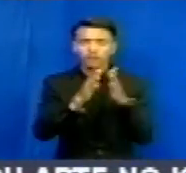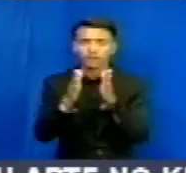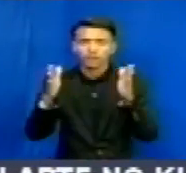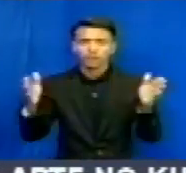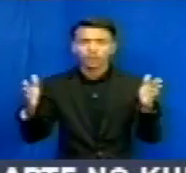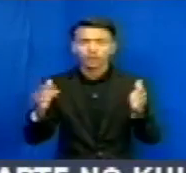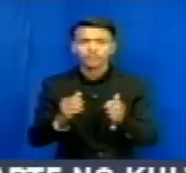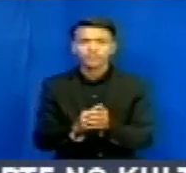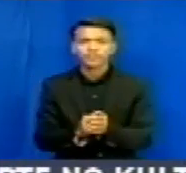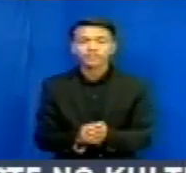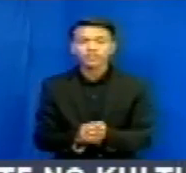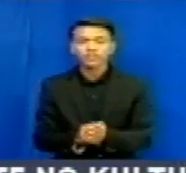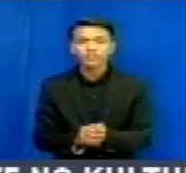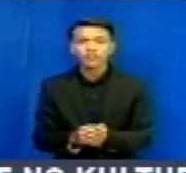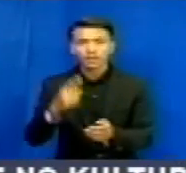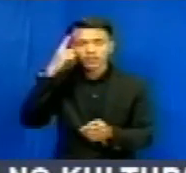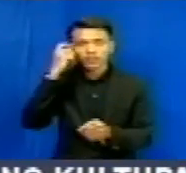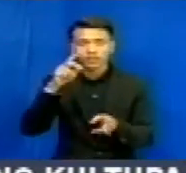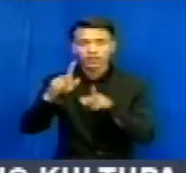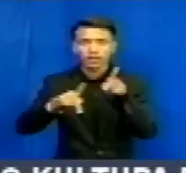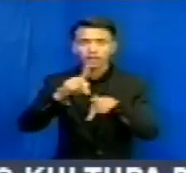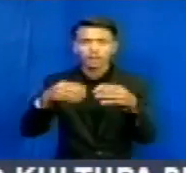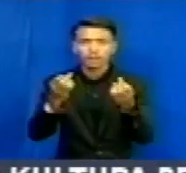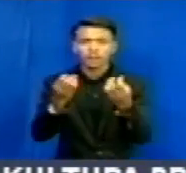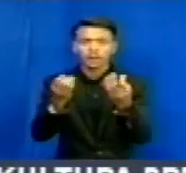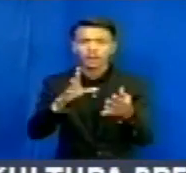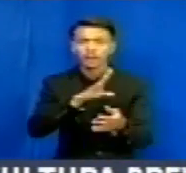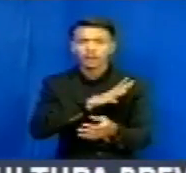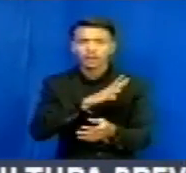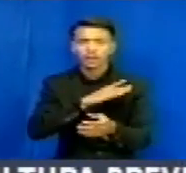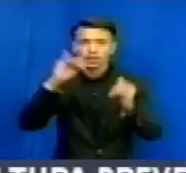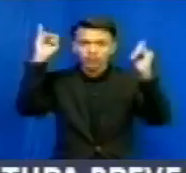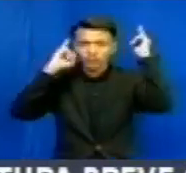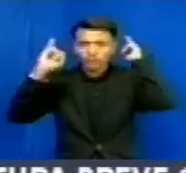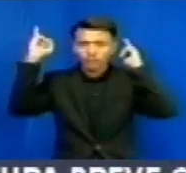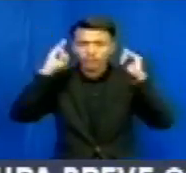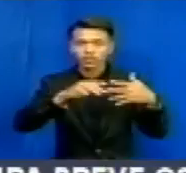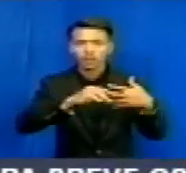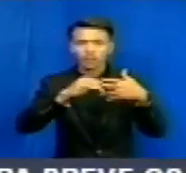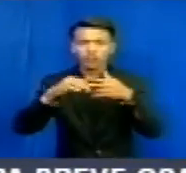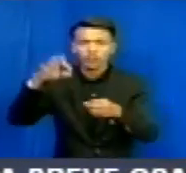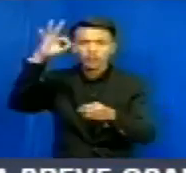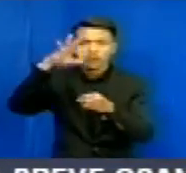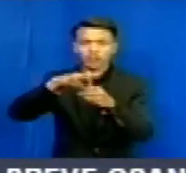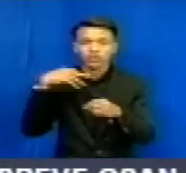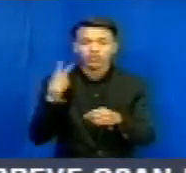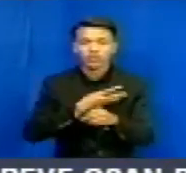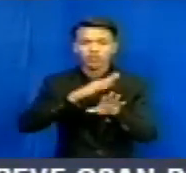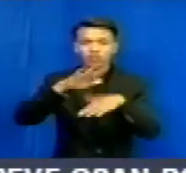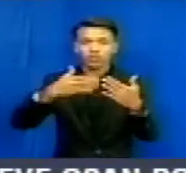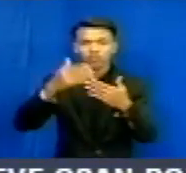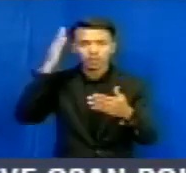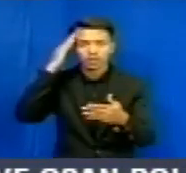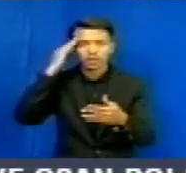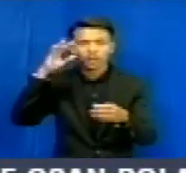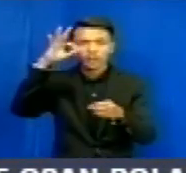tebes. Também é uma barraquinha ou informação de liu e a eleição e tudo até né quando to